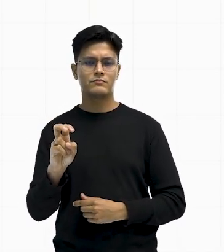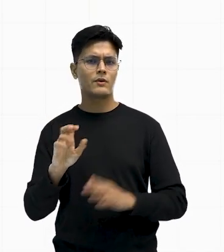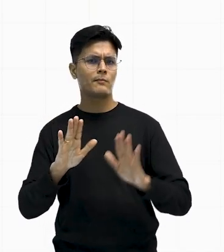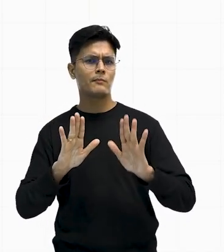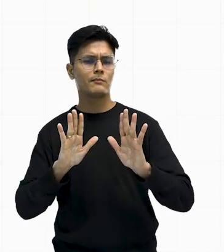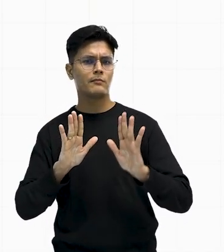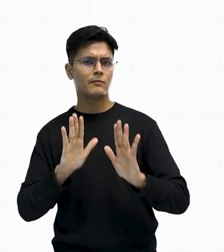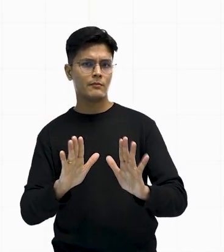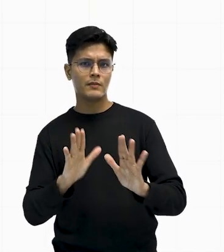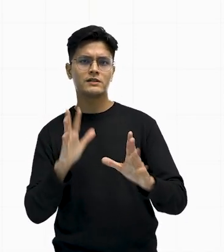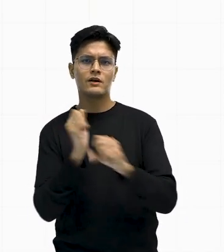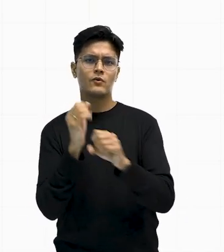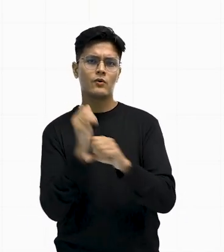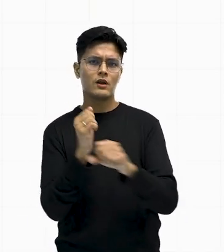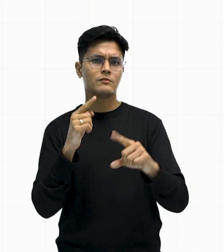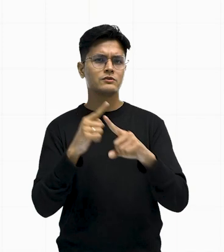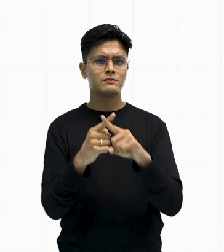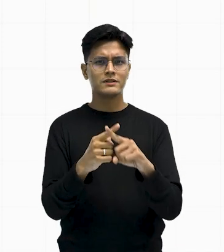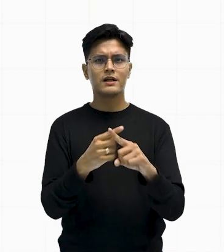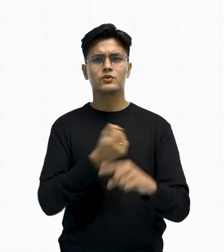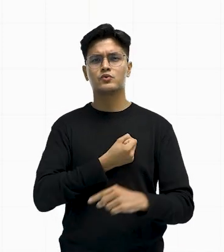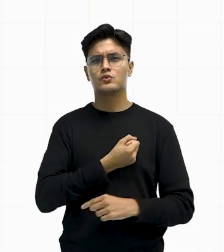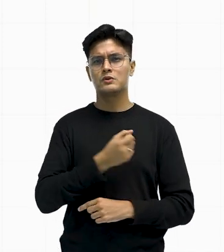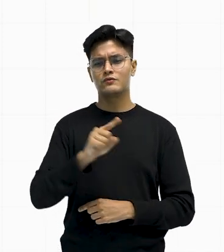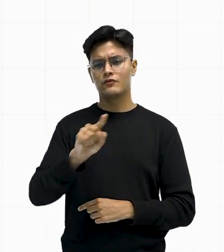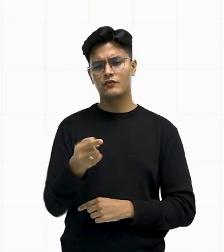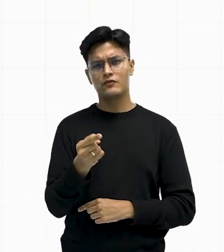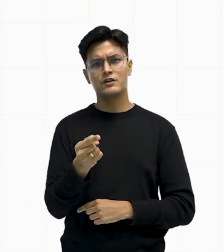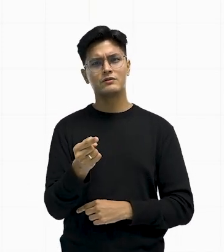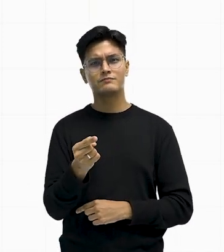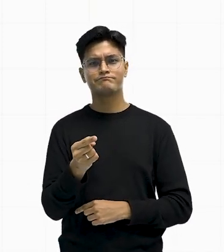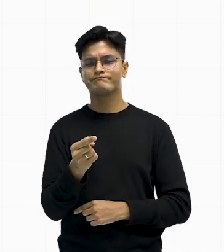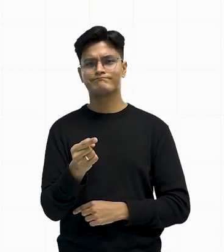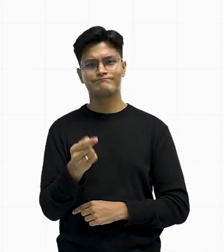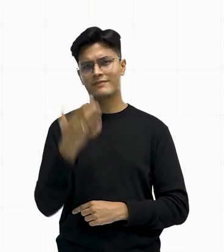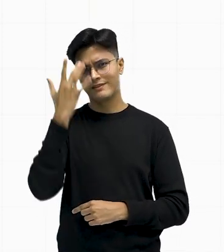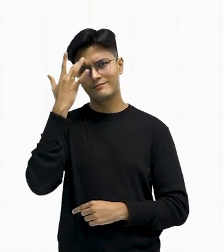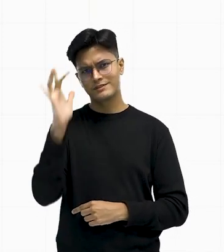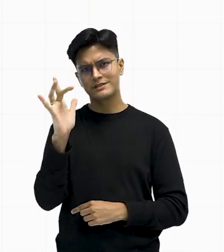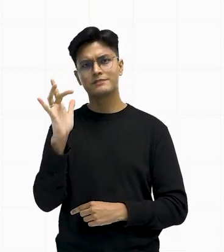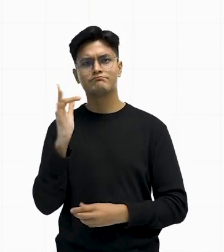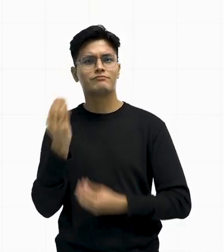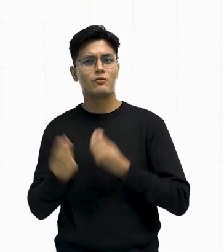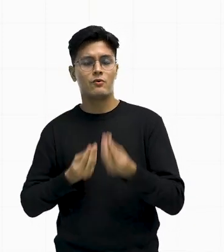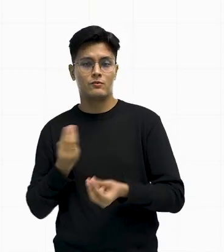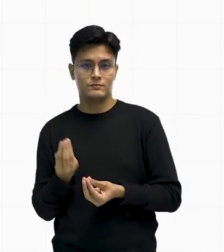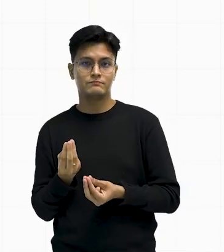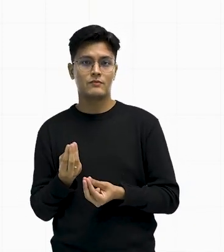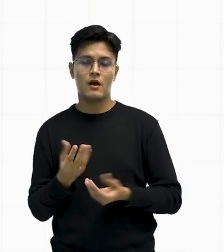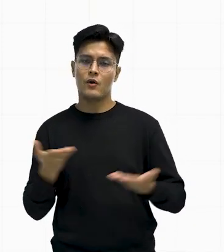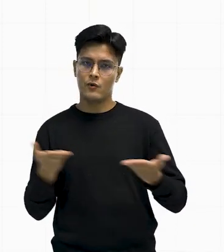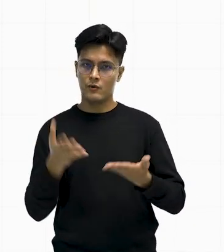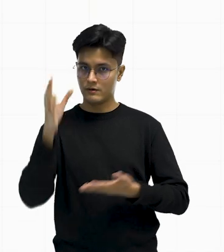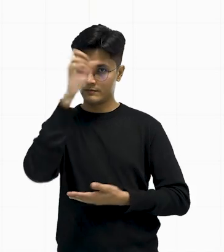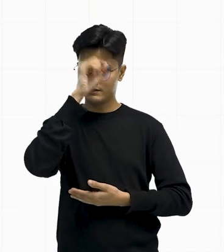multiplicar número com vírgula. Vamos aprender agora, então, pessoal. Olha só aqui em cima, comigo, aqui, ó.